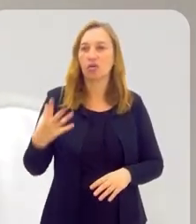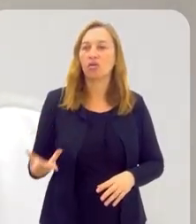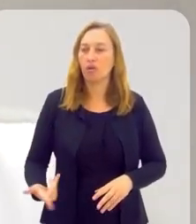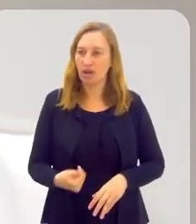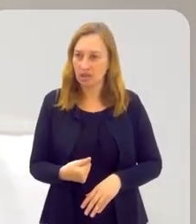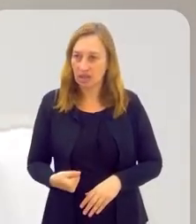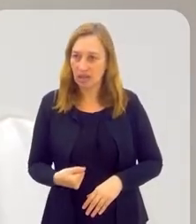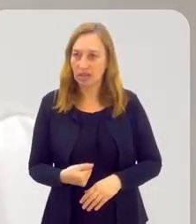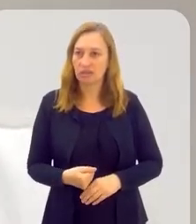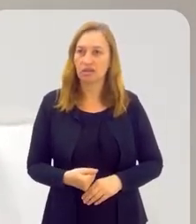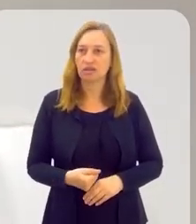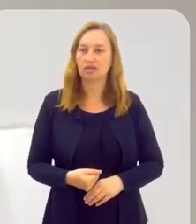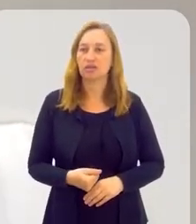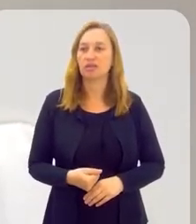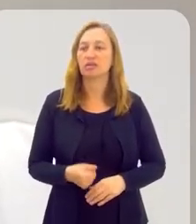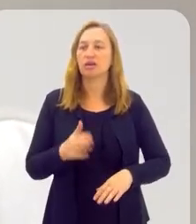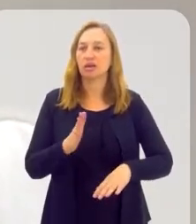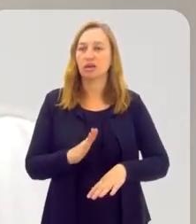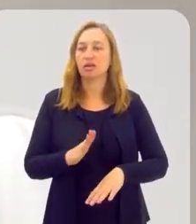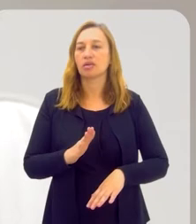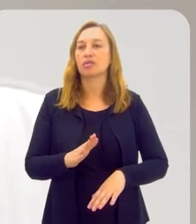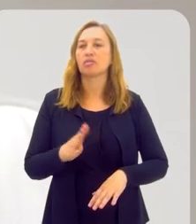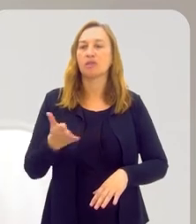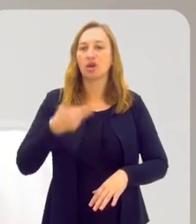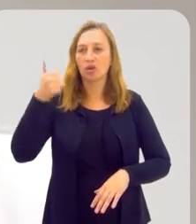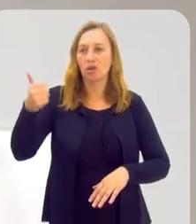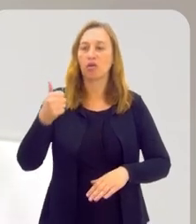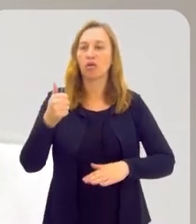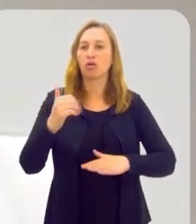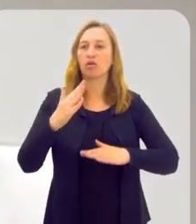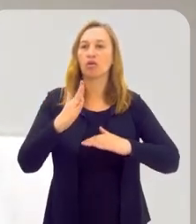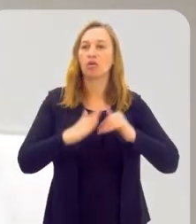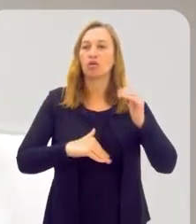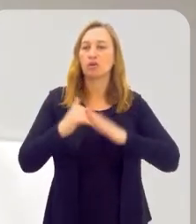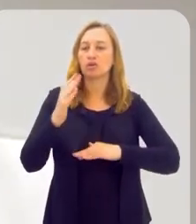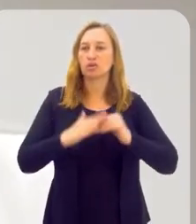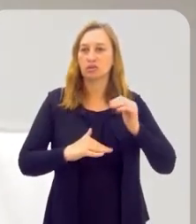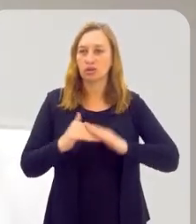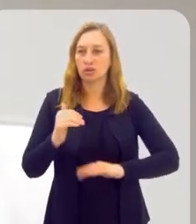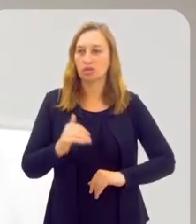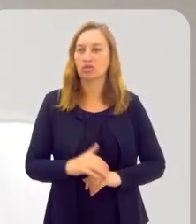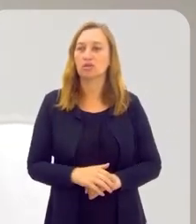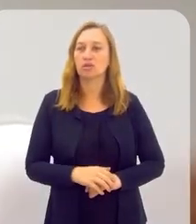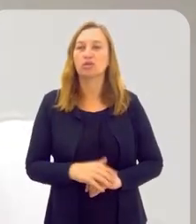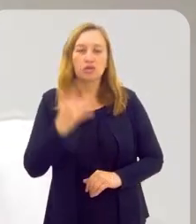condições, e as melhores condições passam por ter os melhores profissionais. E, portanto, como uma coisa puxa a